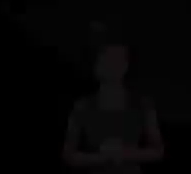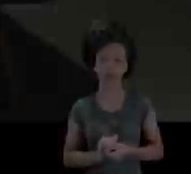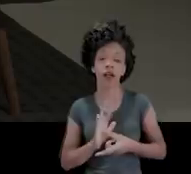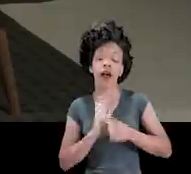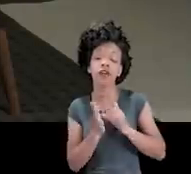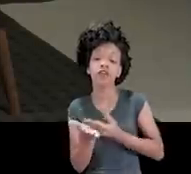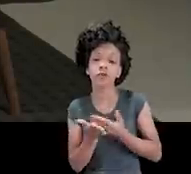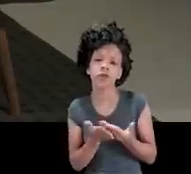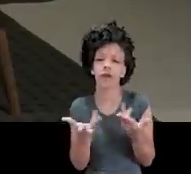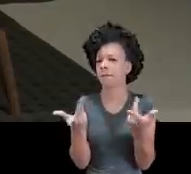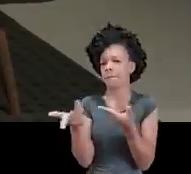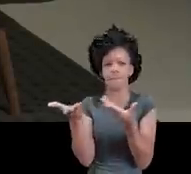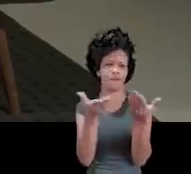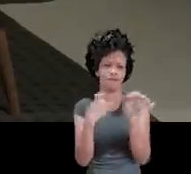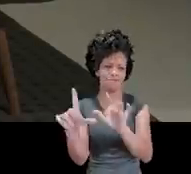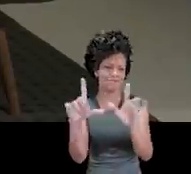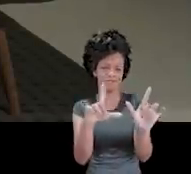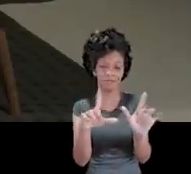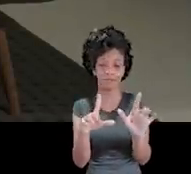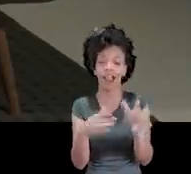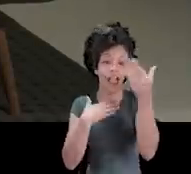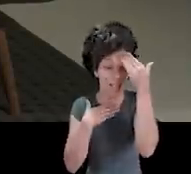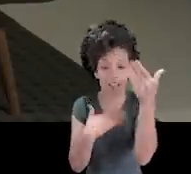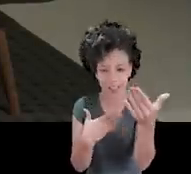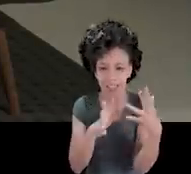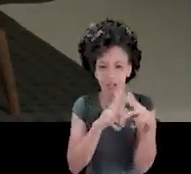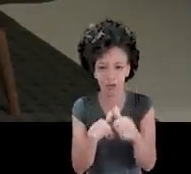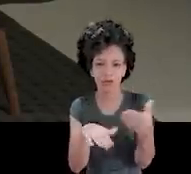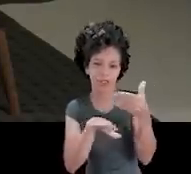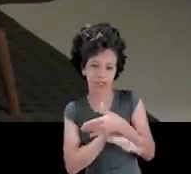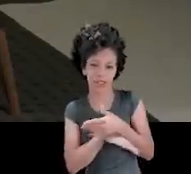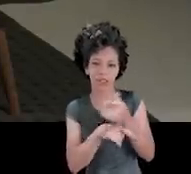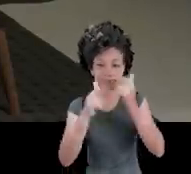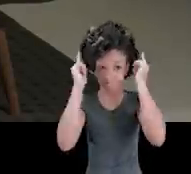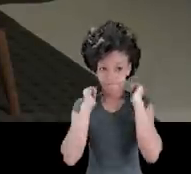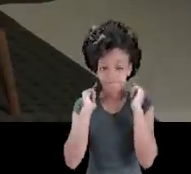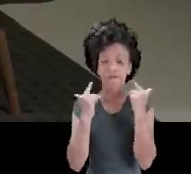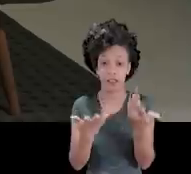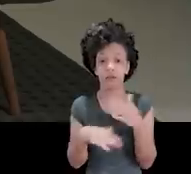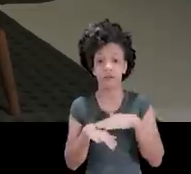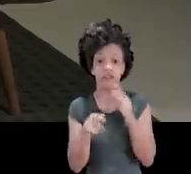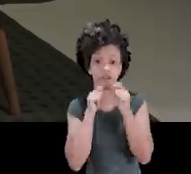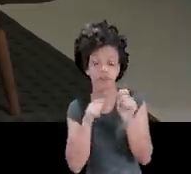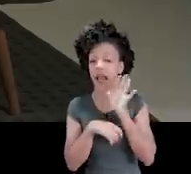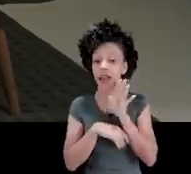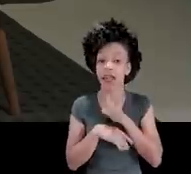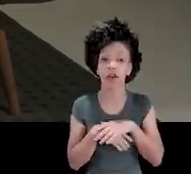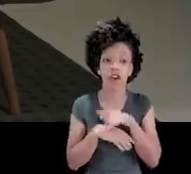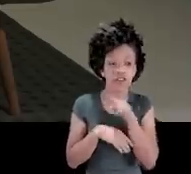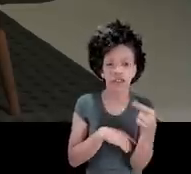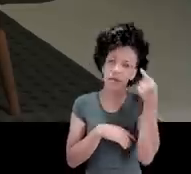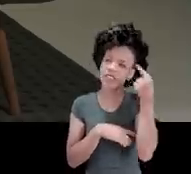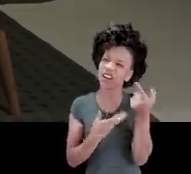Antes de começar, olha que maravilhosa essa cena. Só deixar claro, obrigado a todos por estarem aqui sem cabelo, pra fazer o... Né? Legal que muitos de vocês